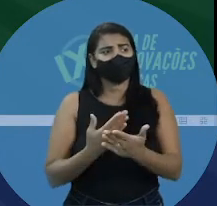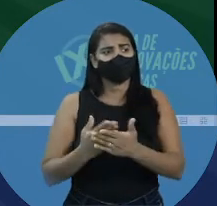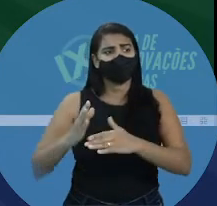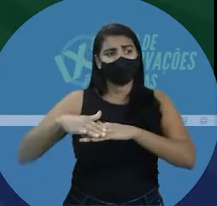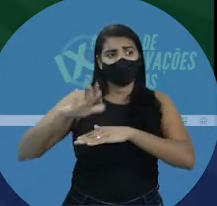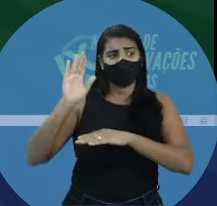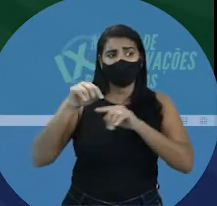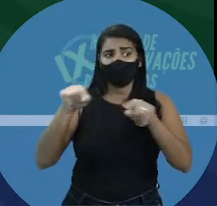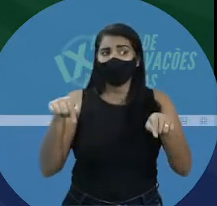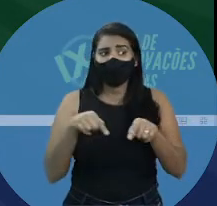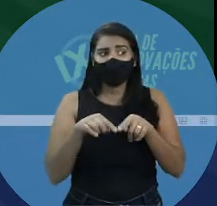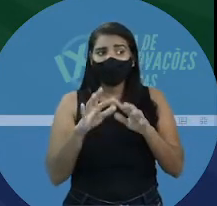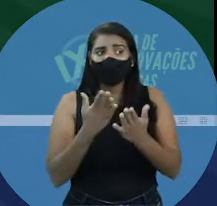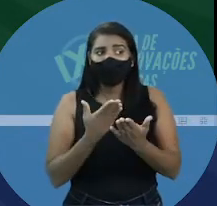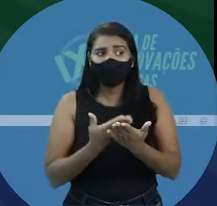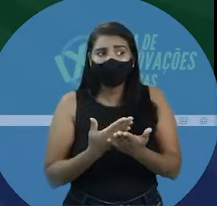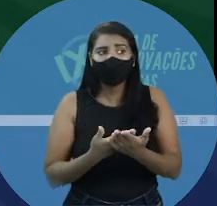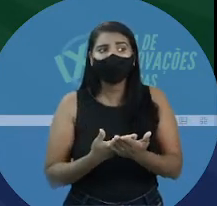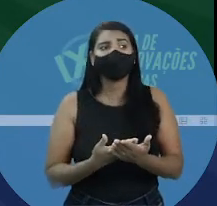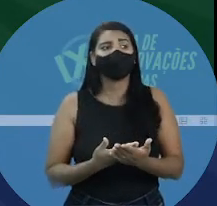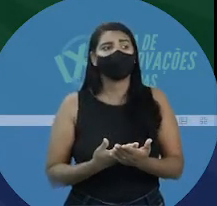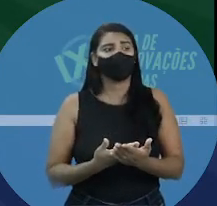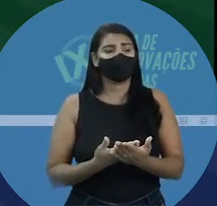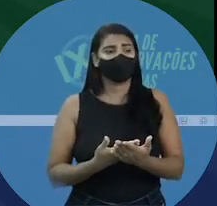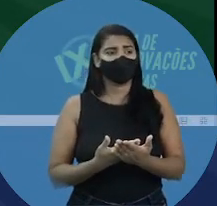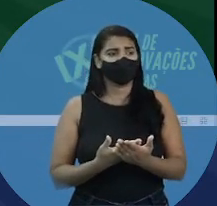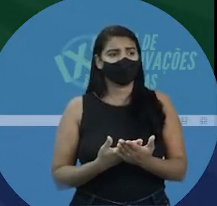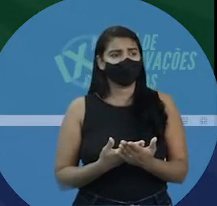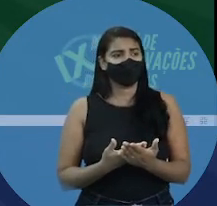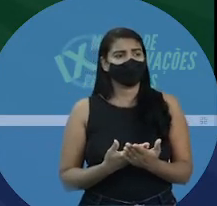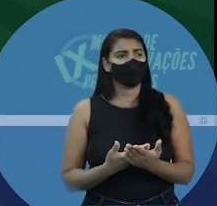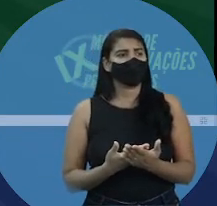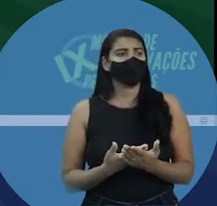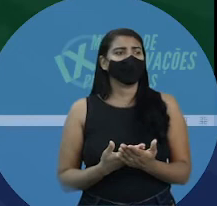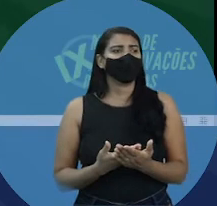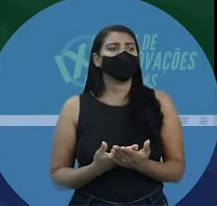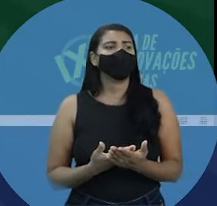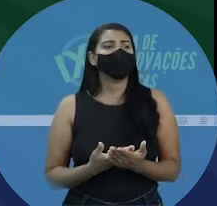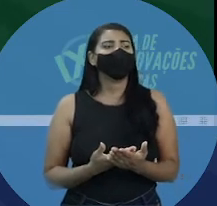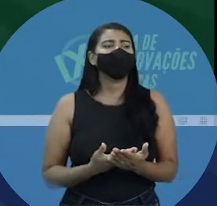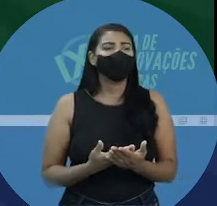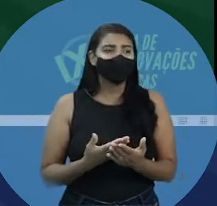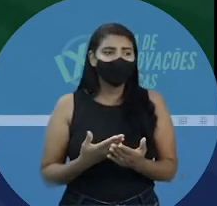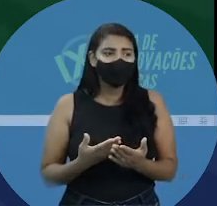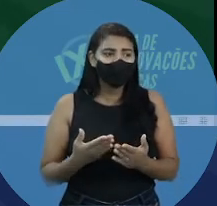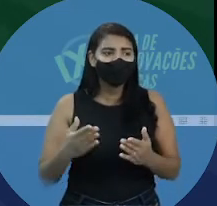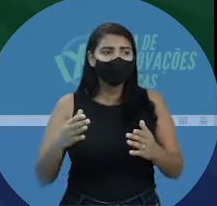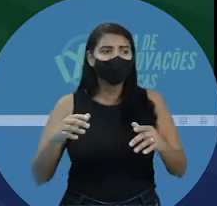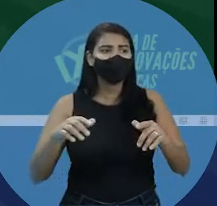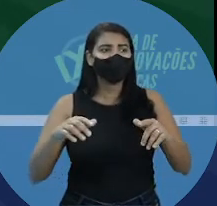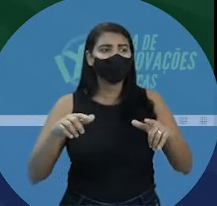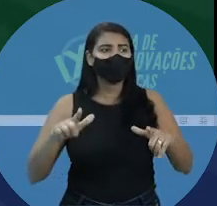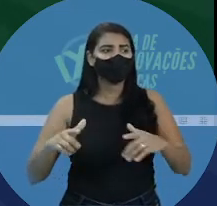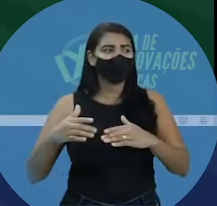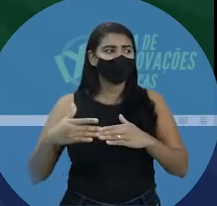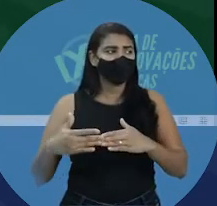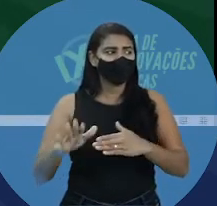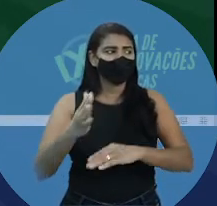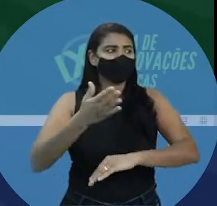de aula. E esse ambiente ele passou da